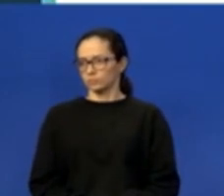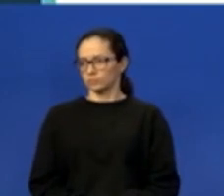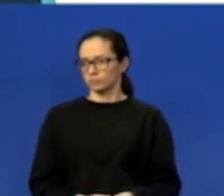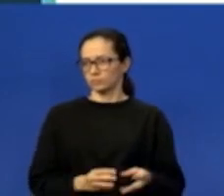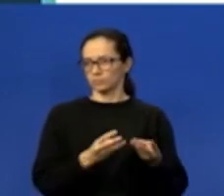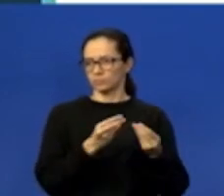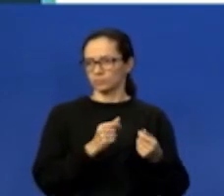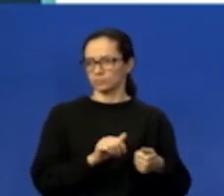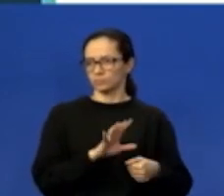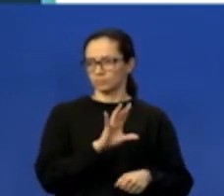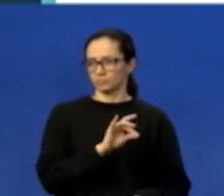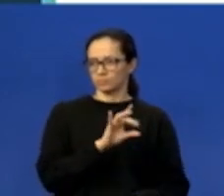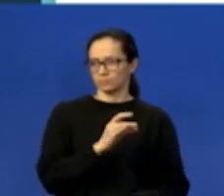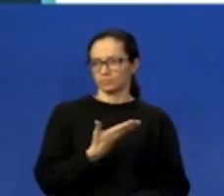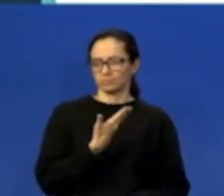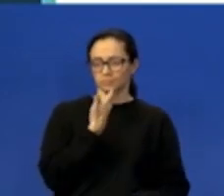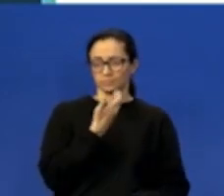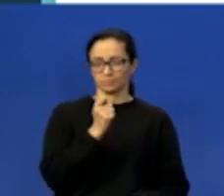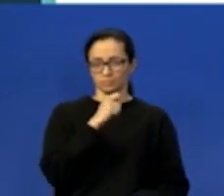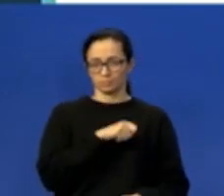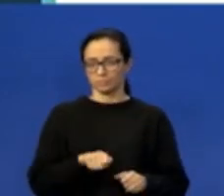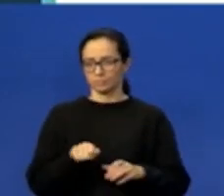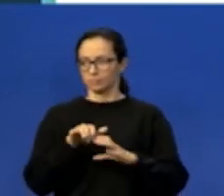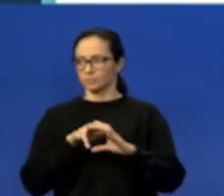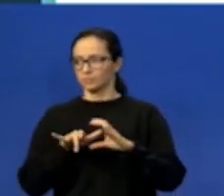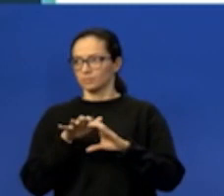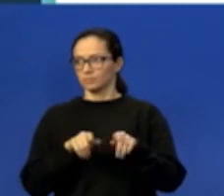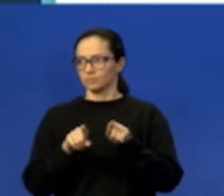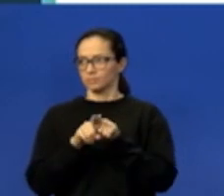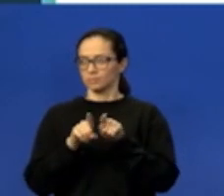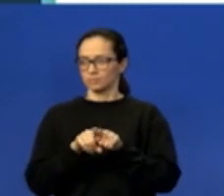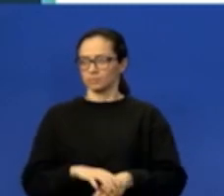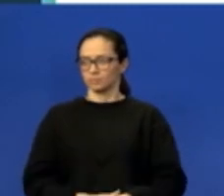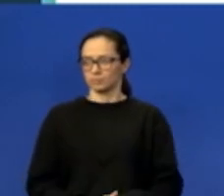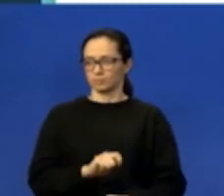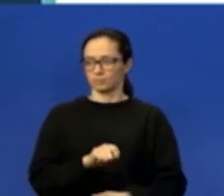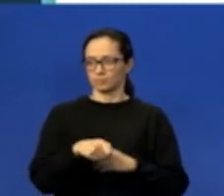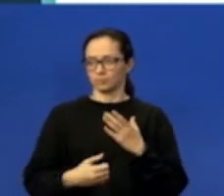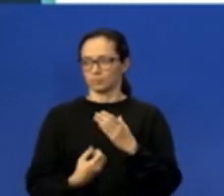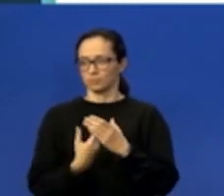adesividade e agregação. Os distúrbios plaquetários, eles podem causar